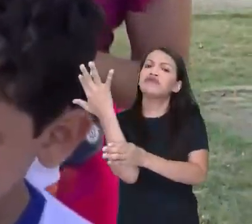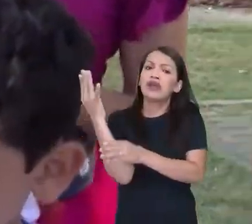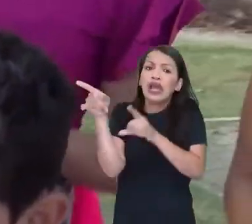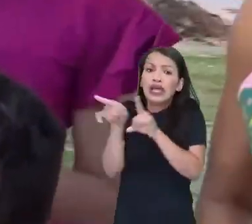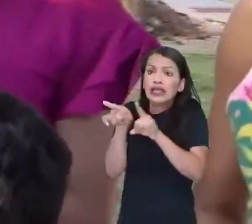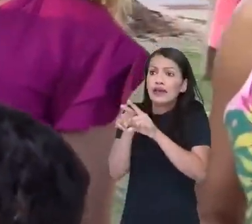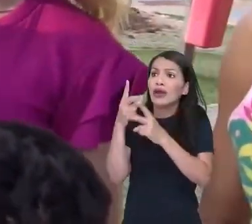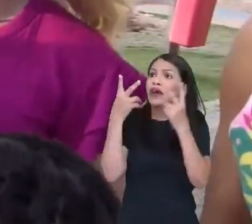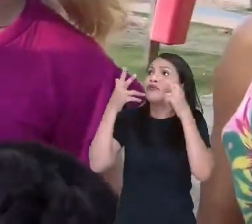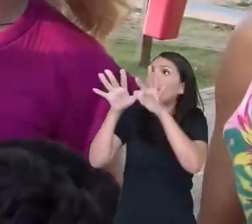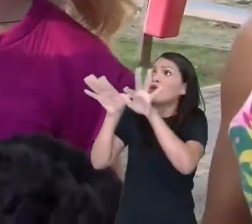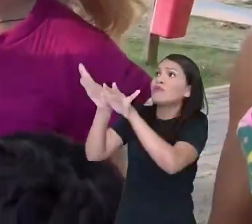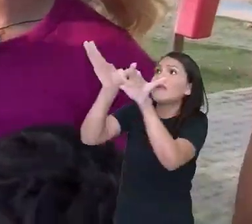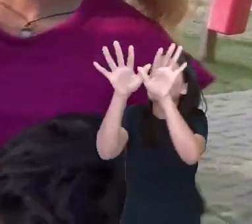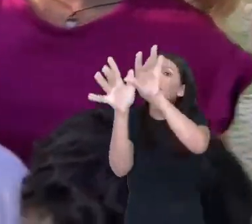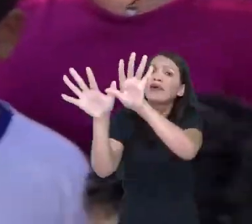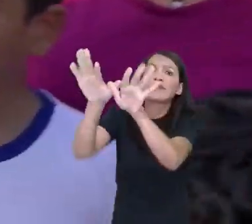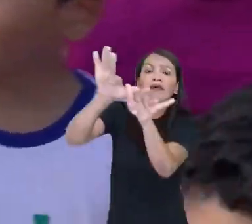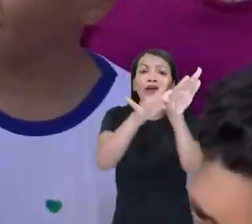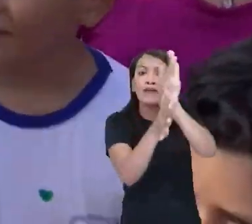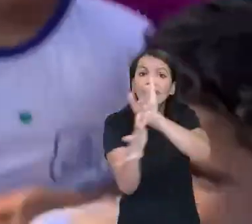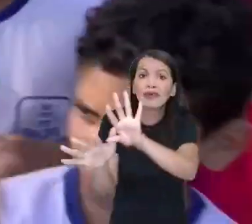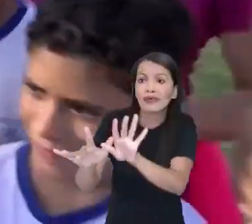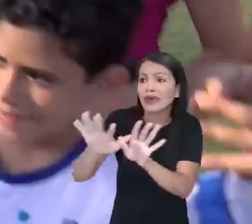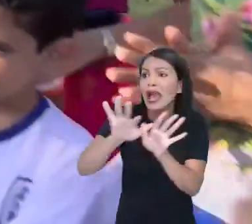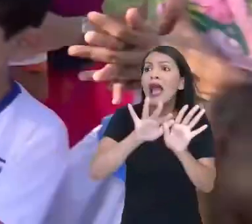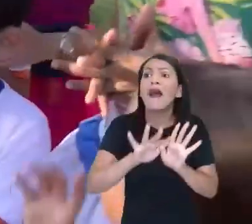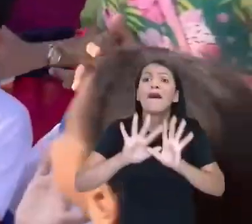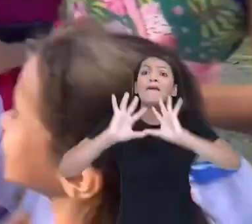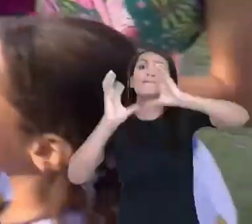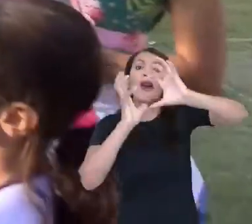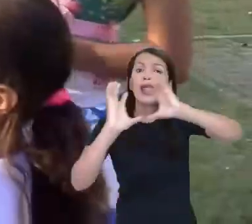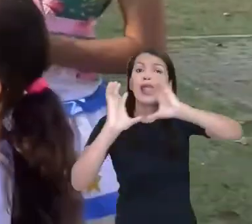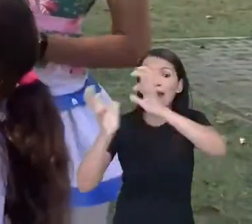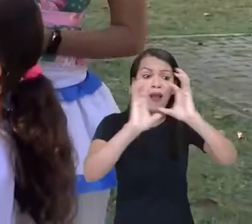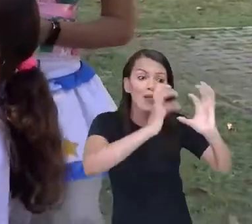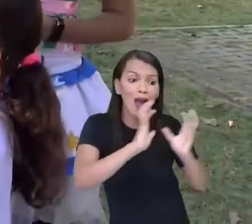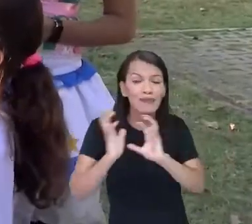vi, bola, bola, bola,